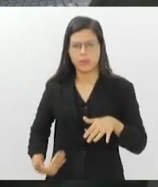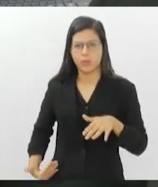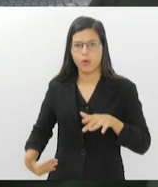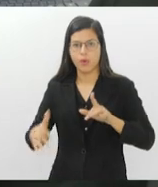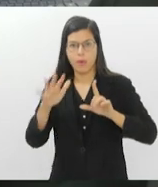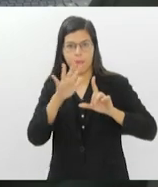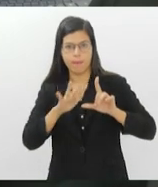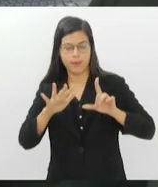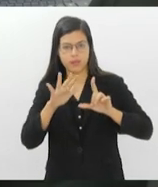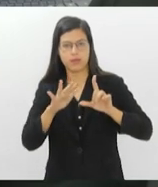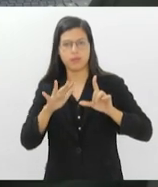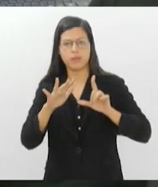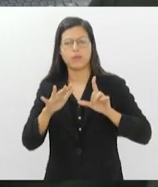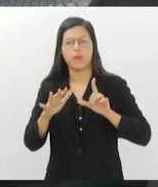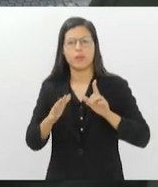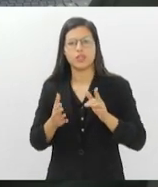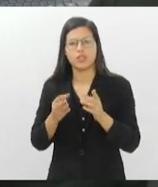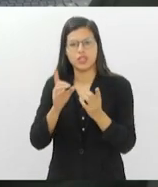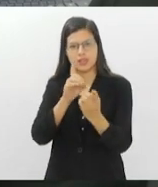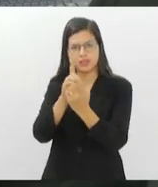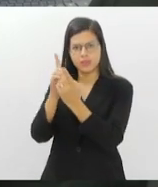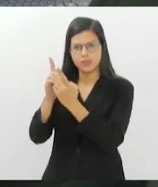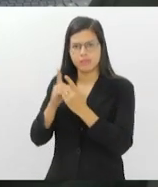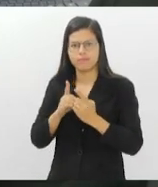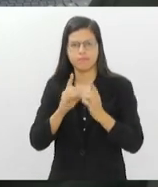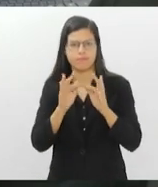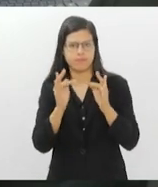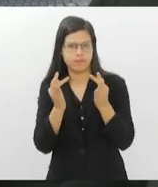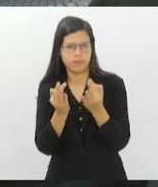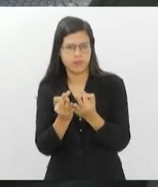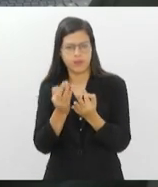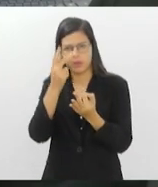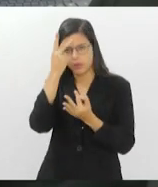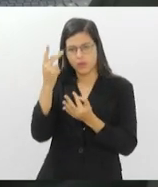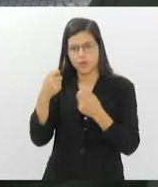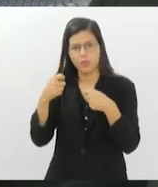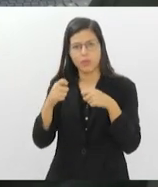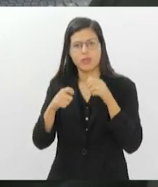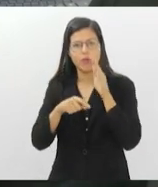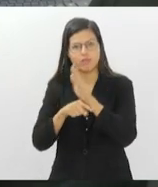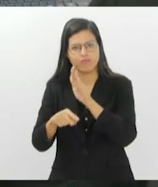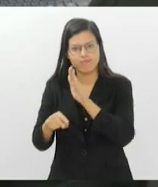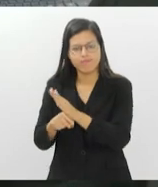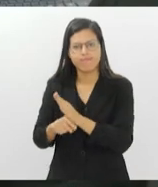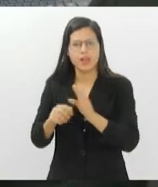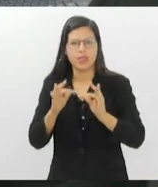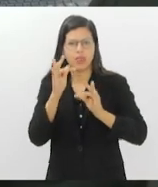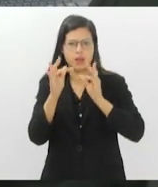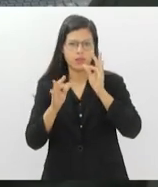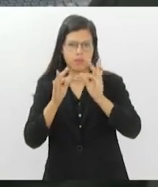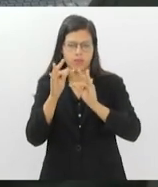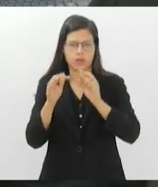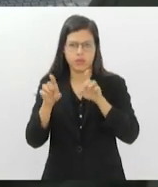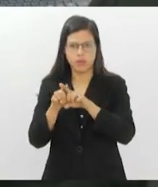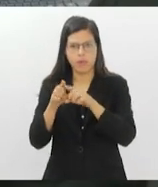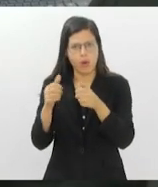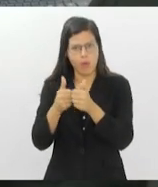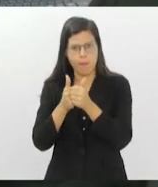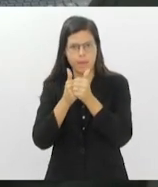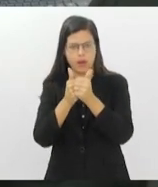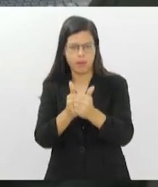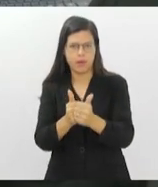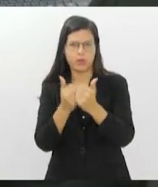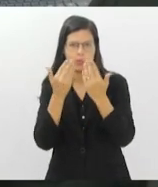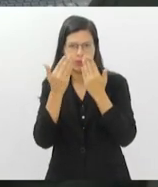de atendimento para usuários e familiares que precisam de ajuda para tratamento e acompanhamento psicossocial. O encontro